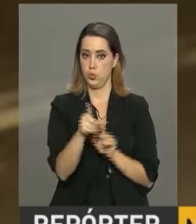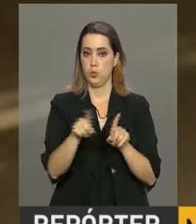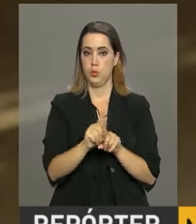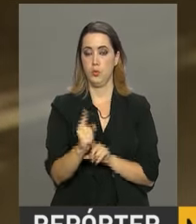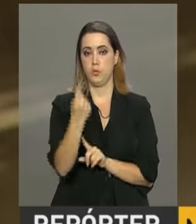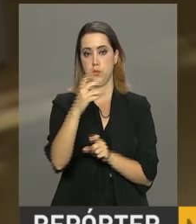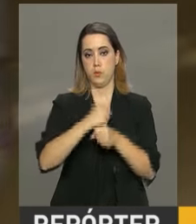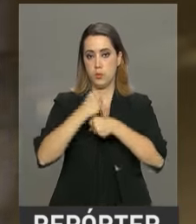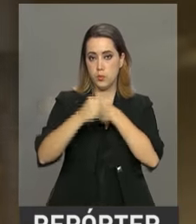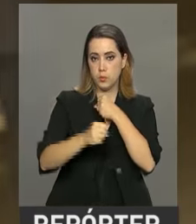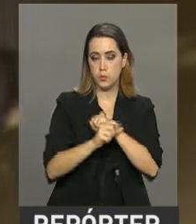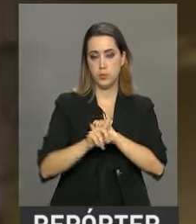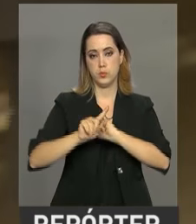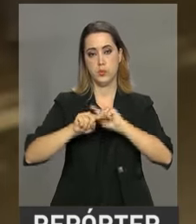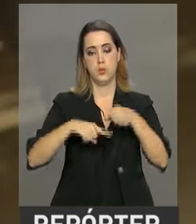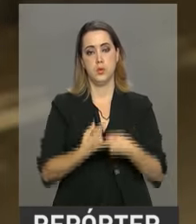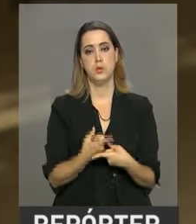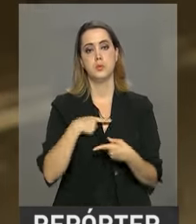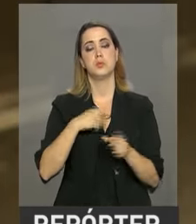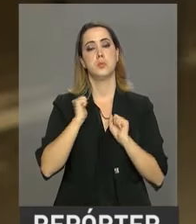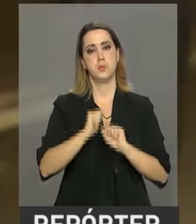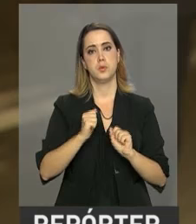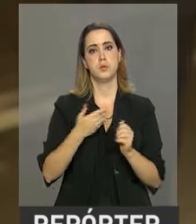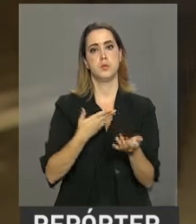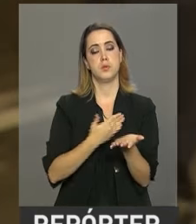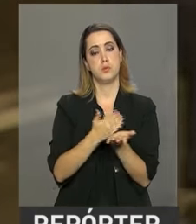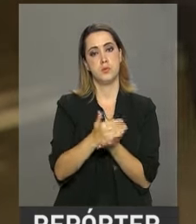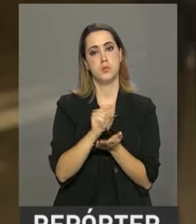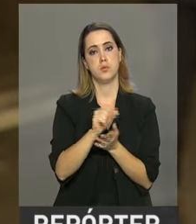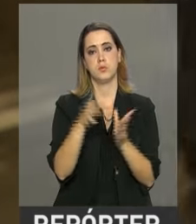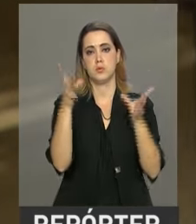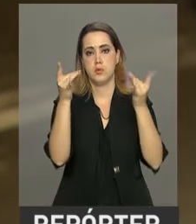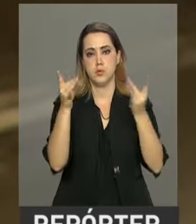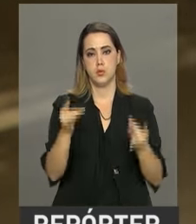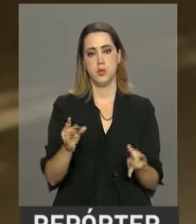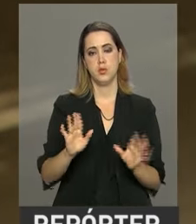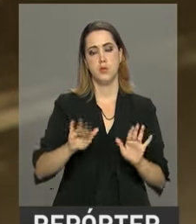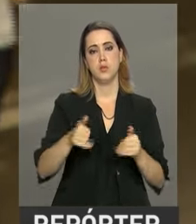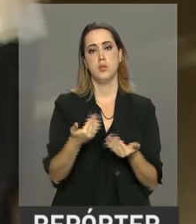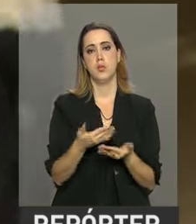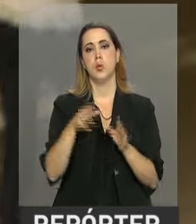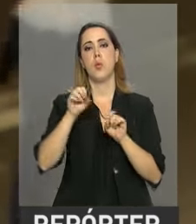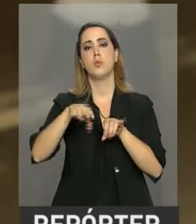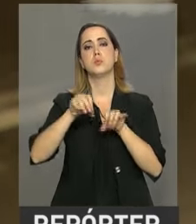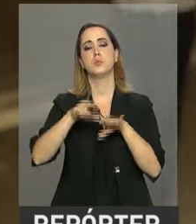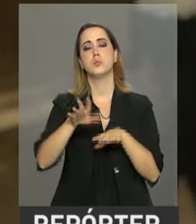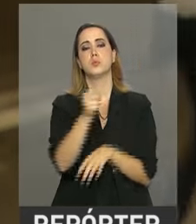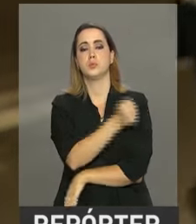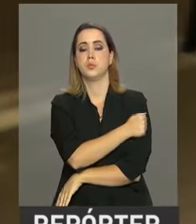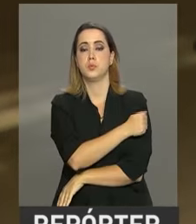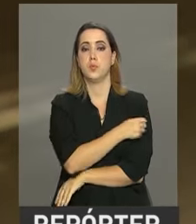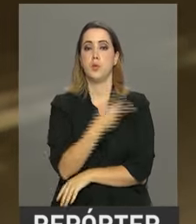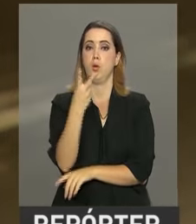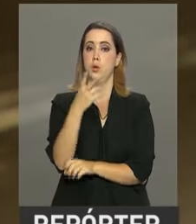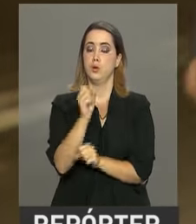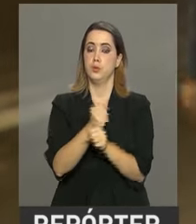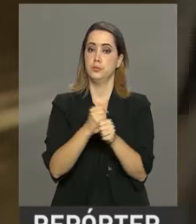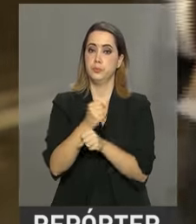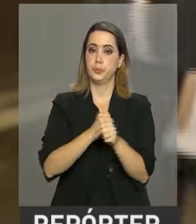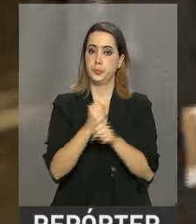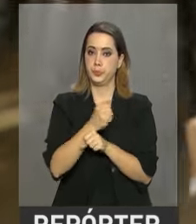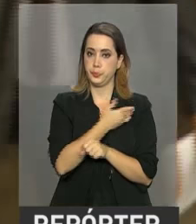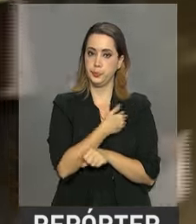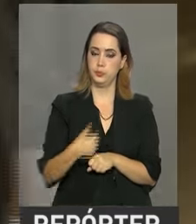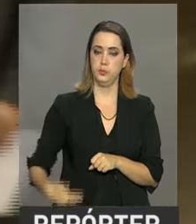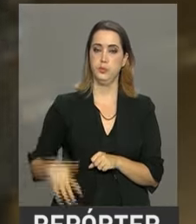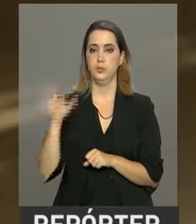da Base Nacional Comum Curricular, que vai estabelecer critérios para a formação do aluno. Para os próximos 2 anos, o governo